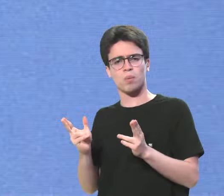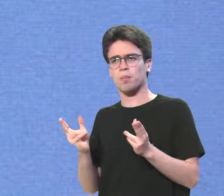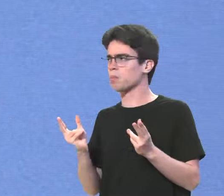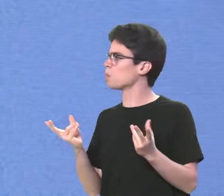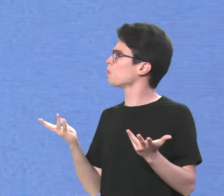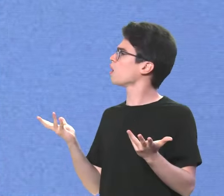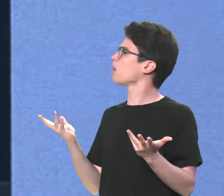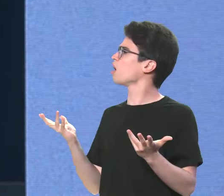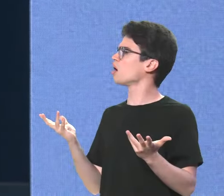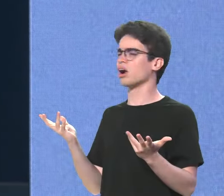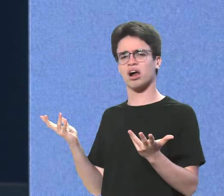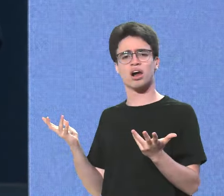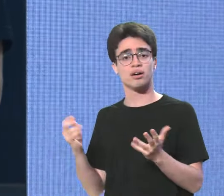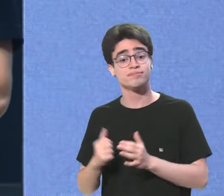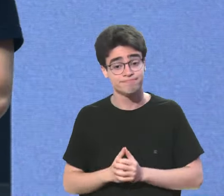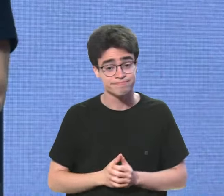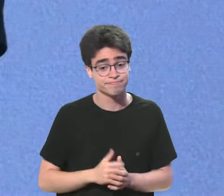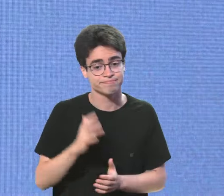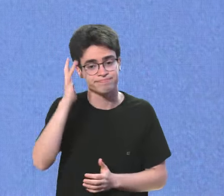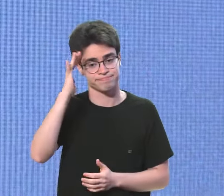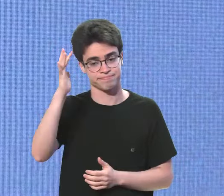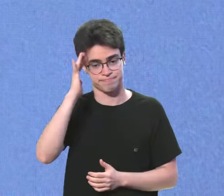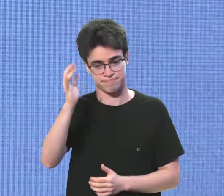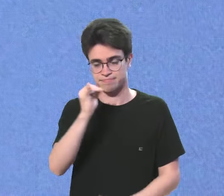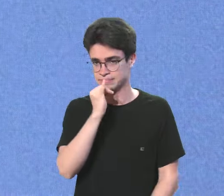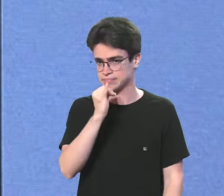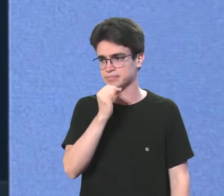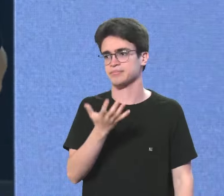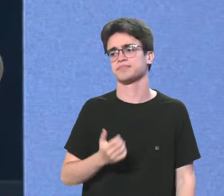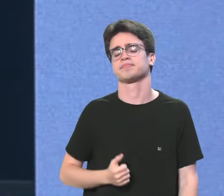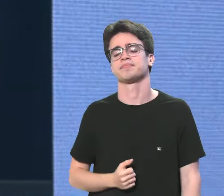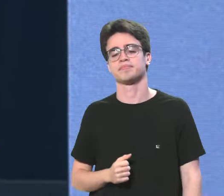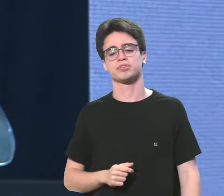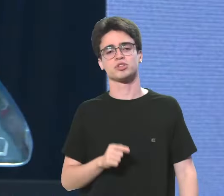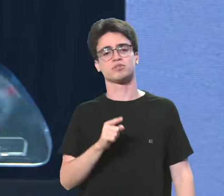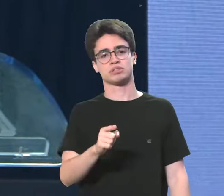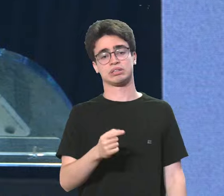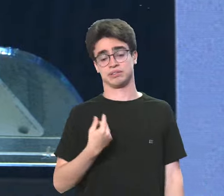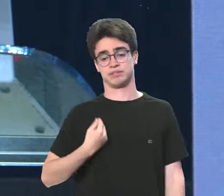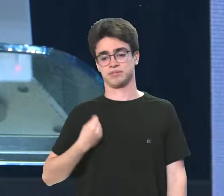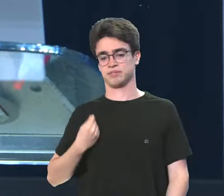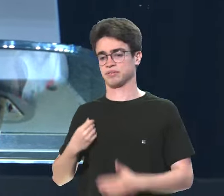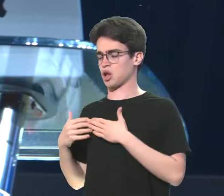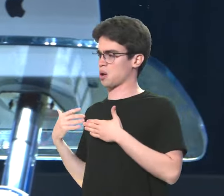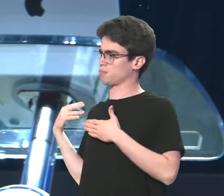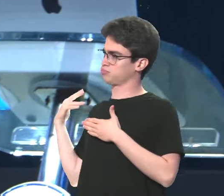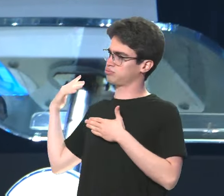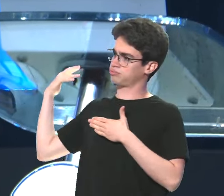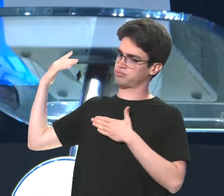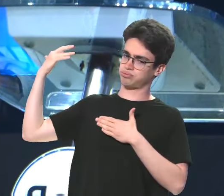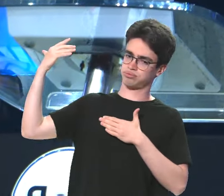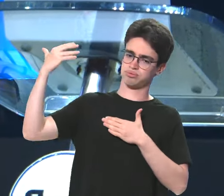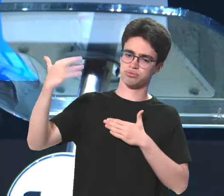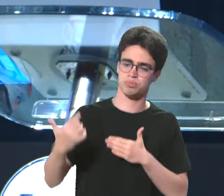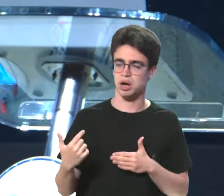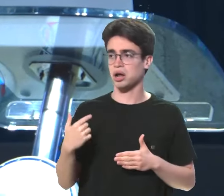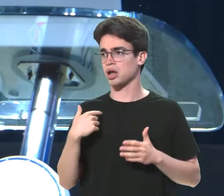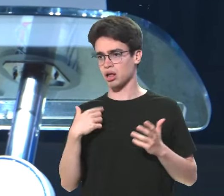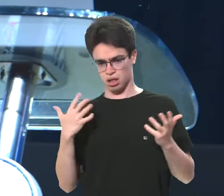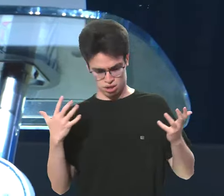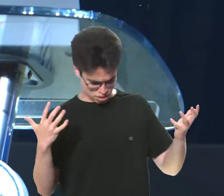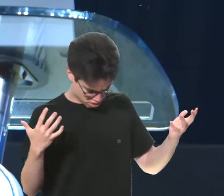imagina na tua cabeça você toda a tua vida tava indo numa direção e quando vê você